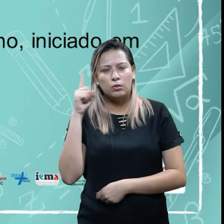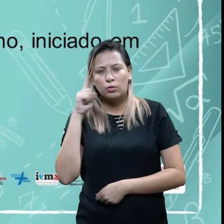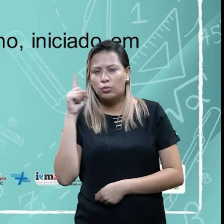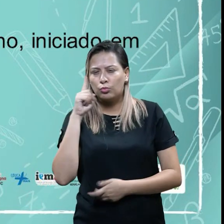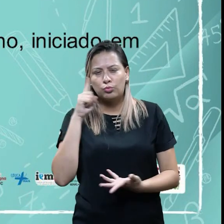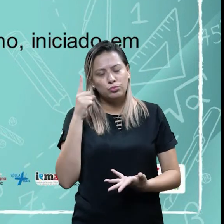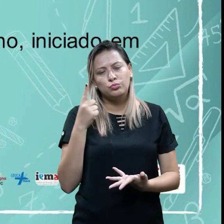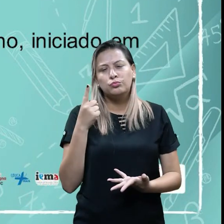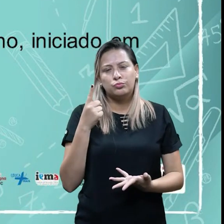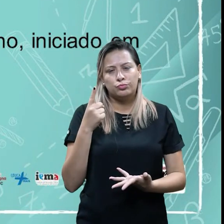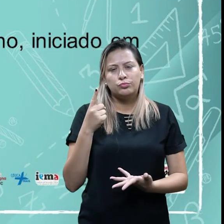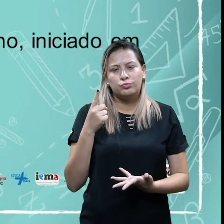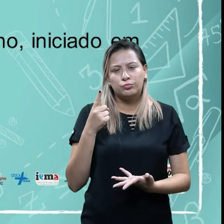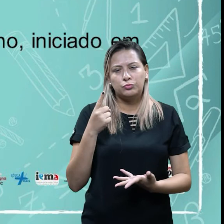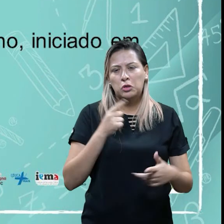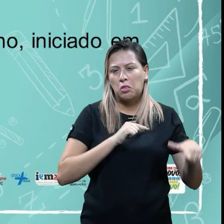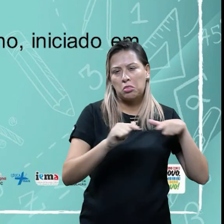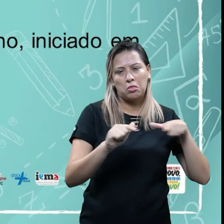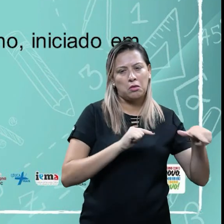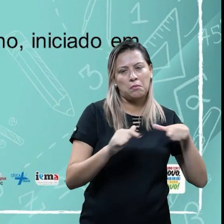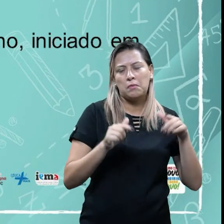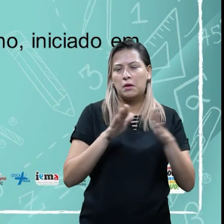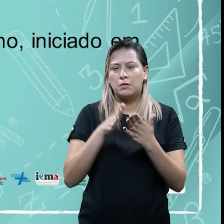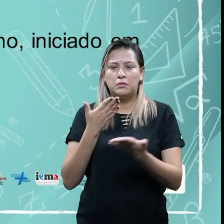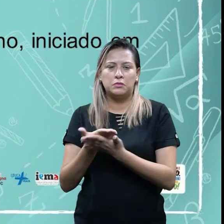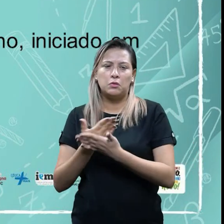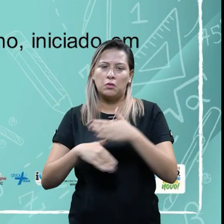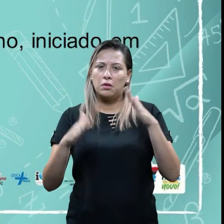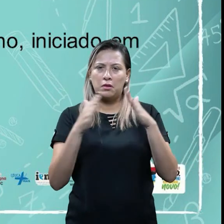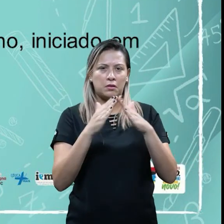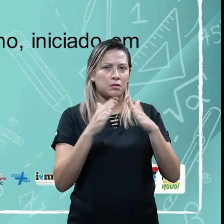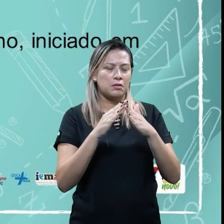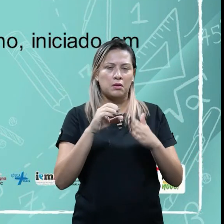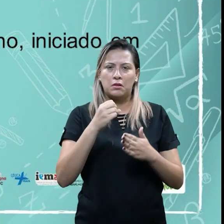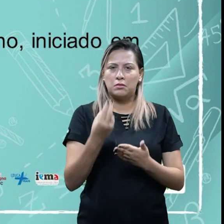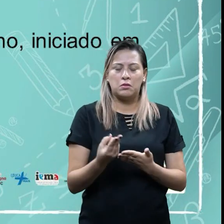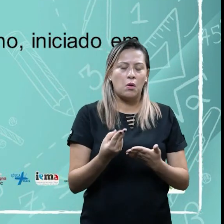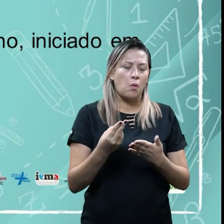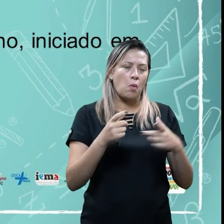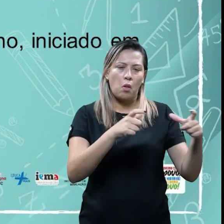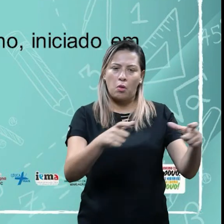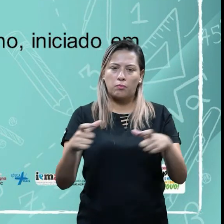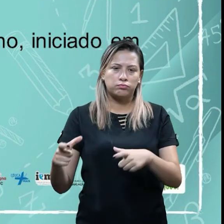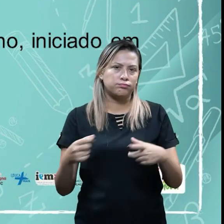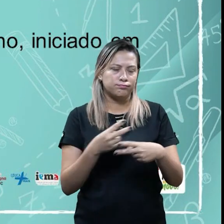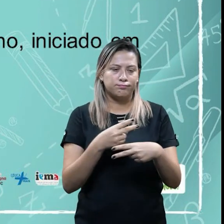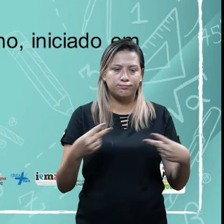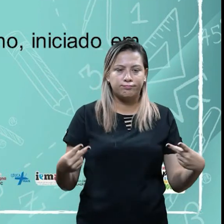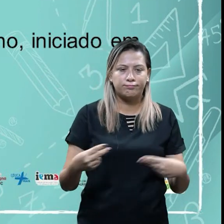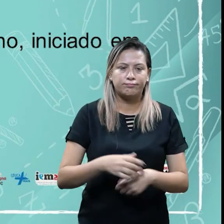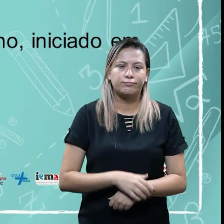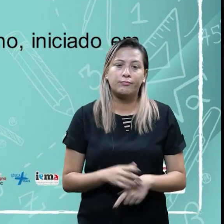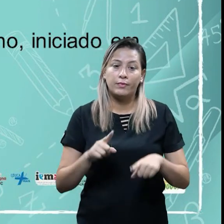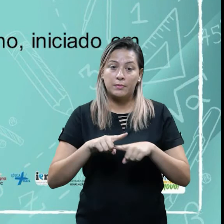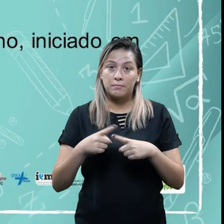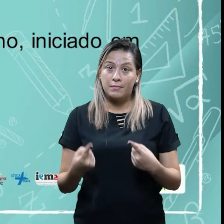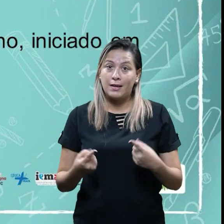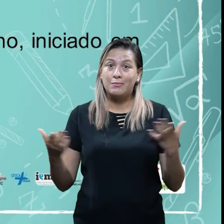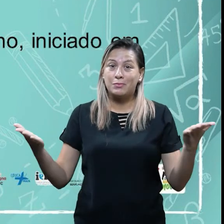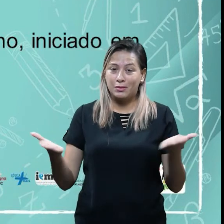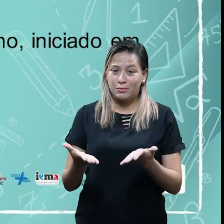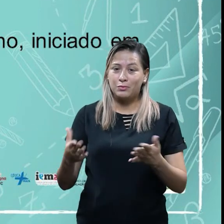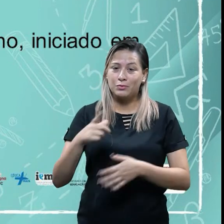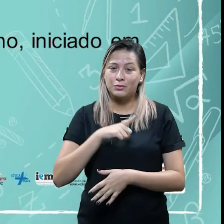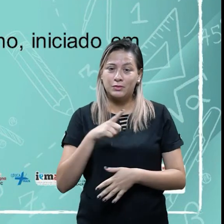escola, em casa, em estabelecimentos que frequentamos. Mas para chegar até aqui foi um longo